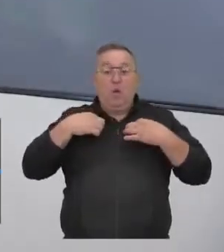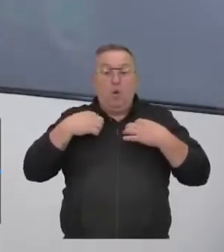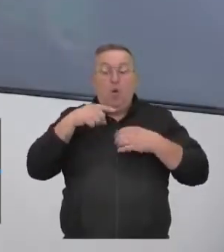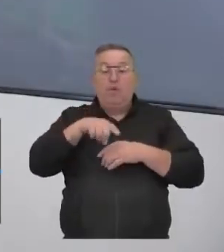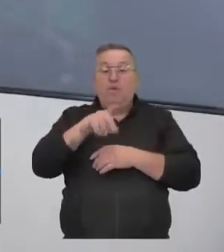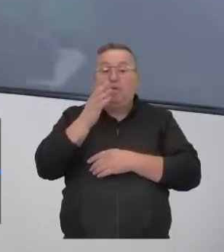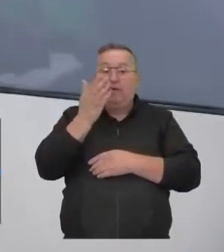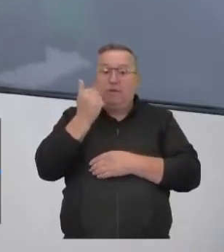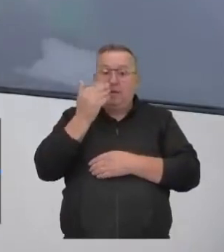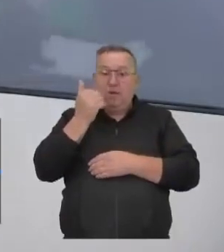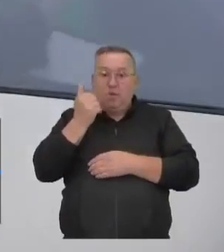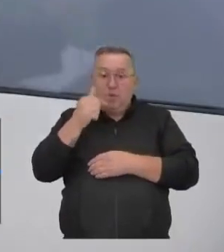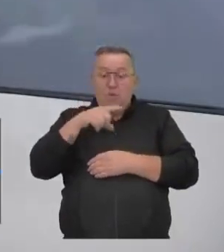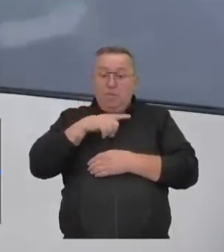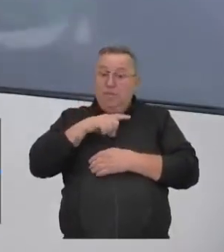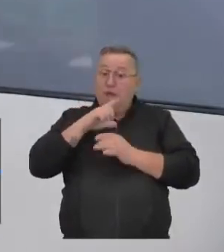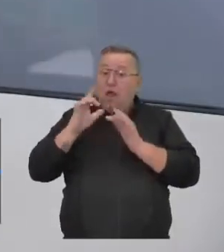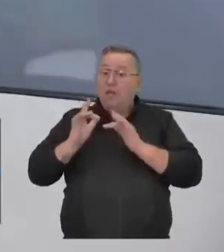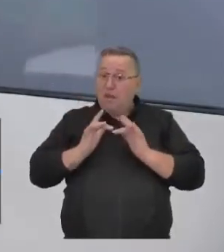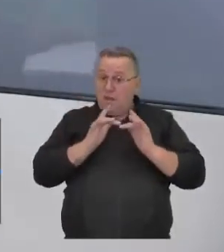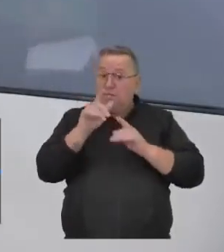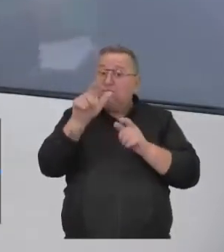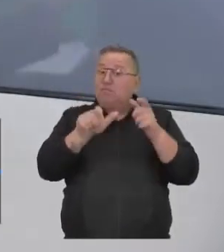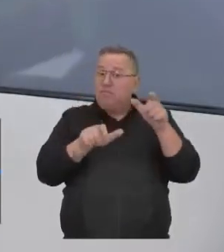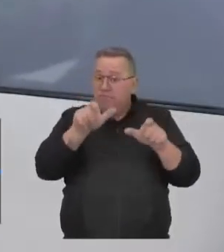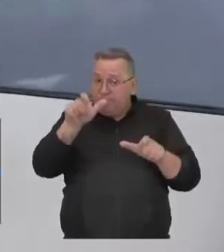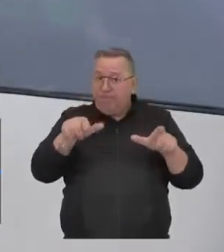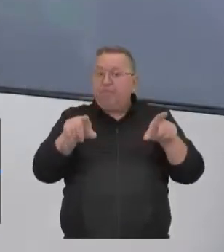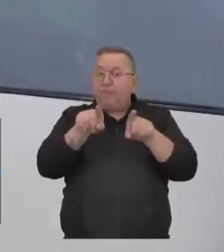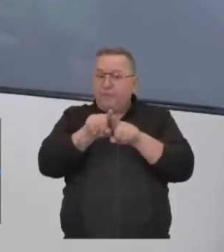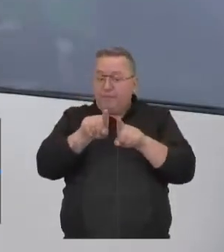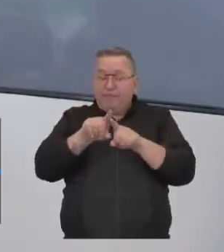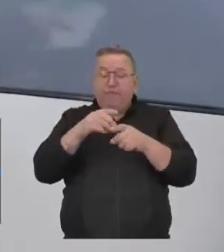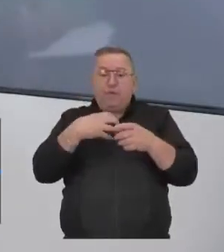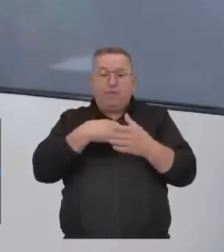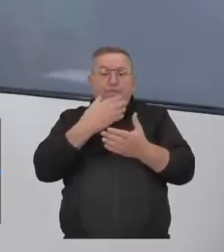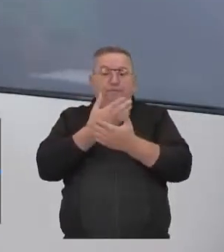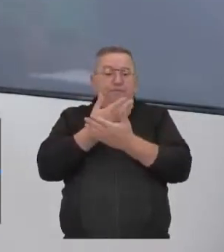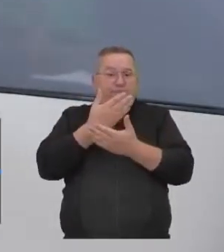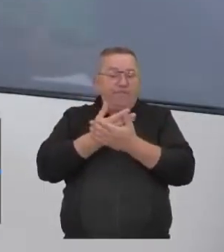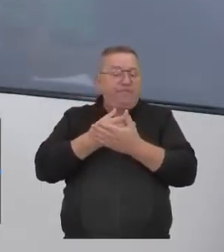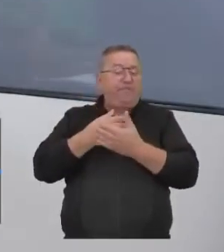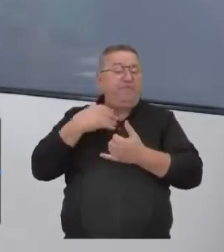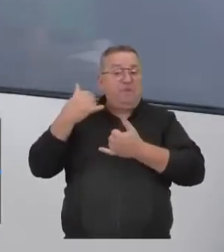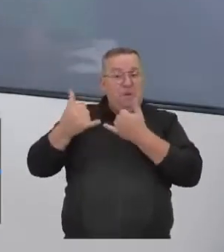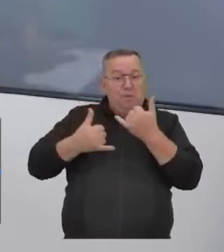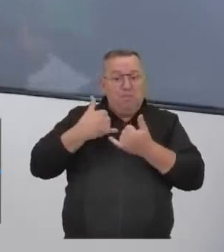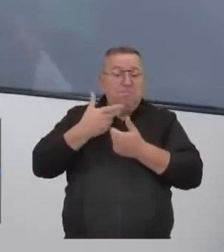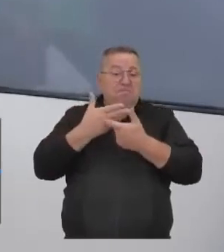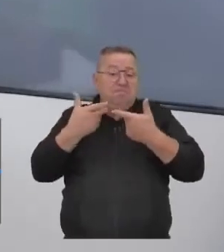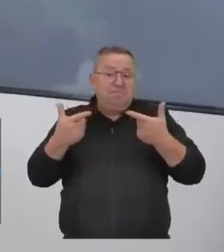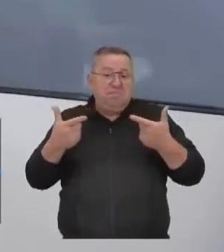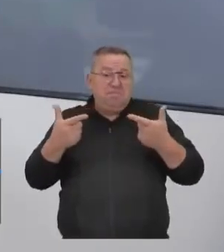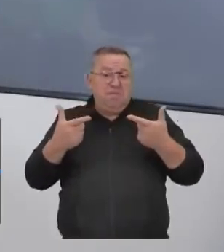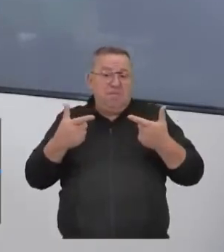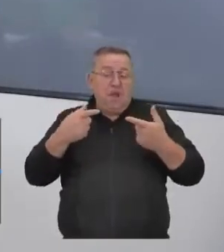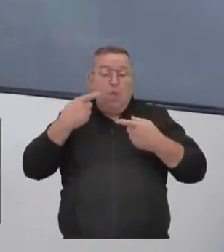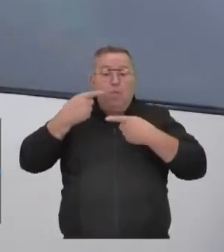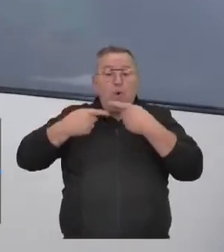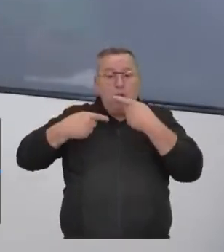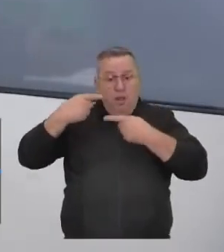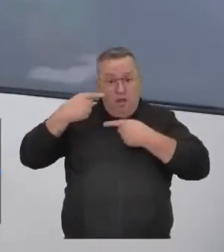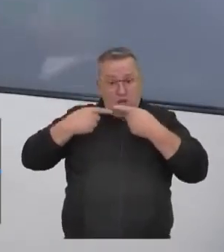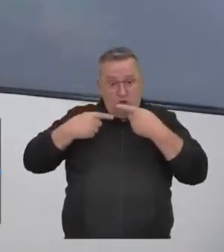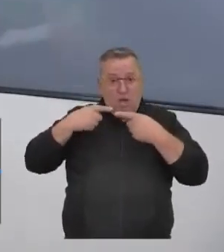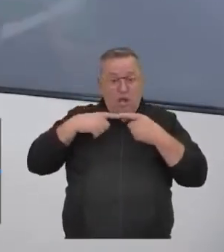você come, na sua relação com as pessoas, na forma que você estuda, que você se diverte. Política é essa relação